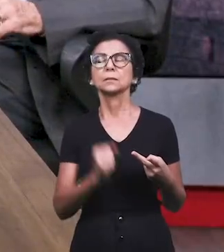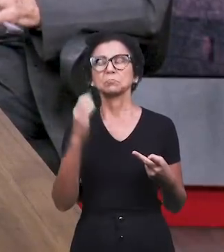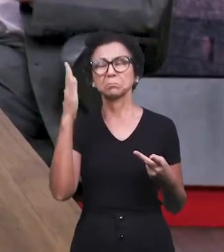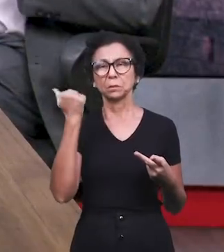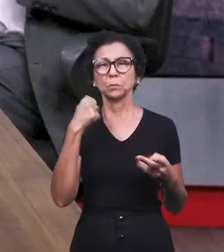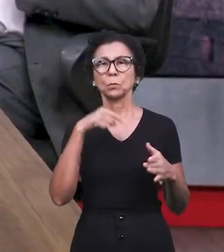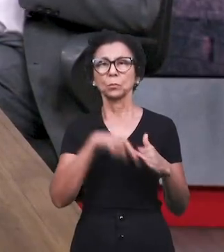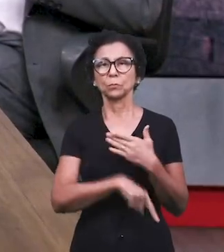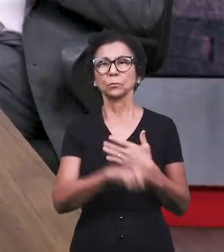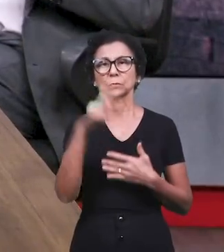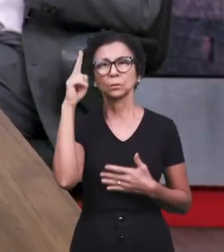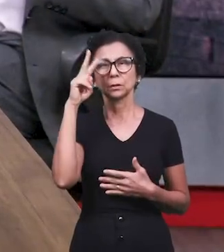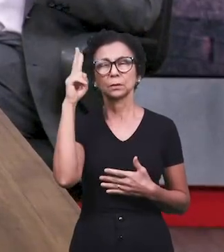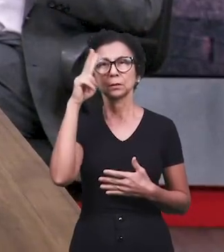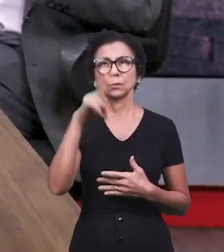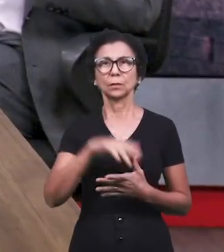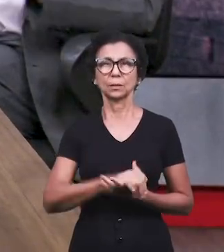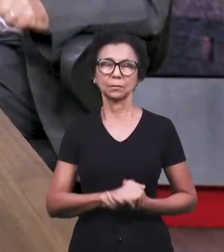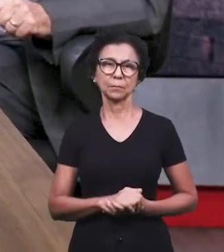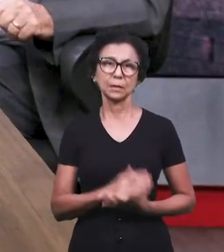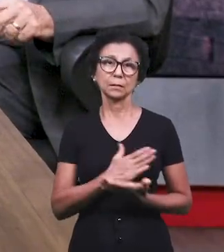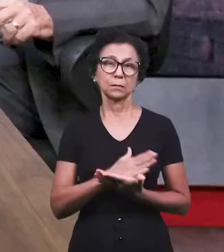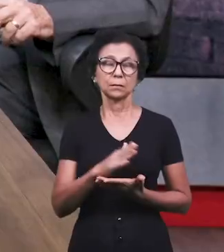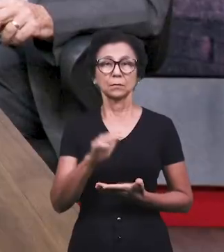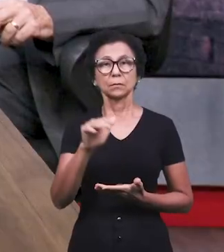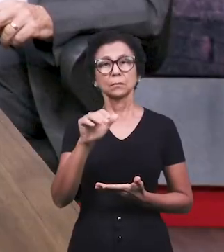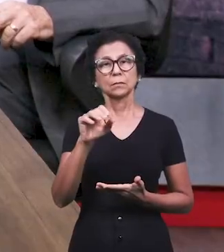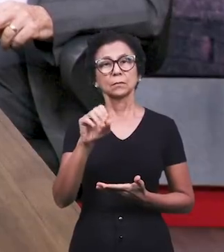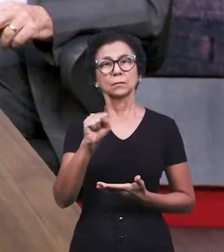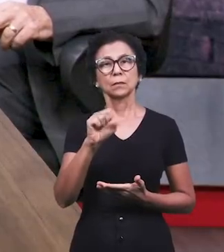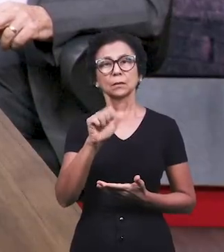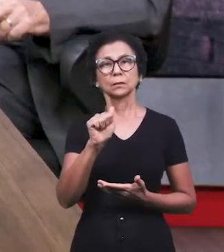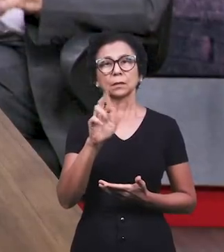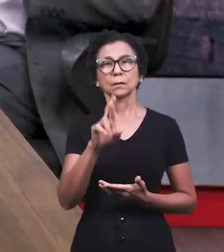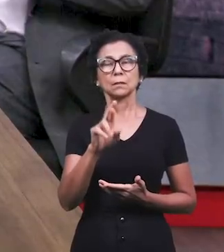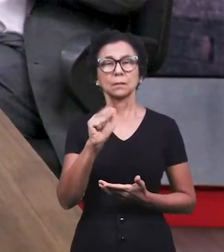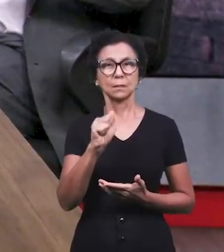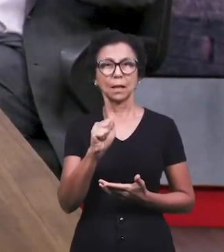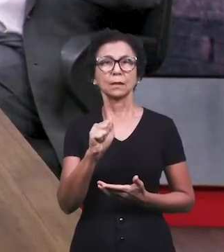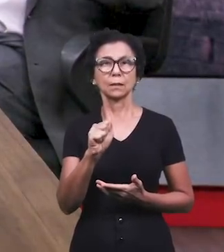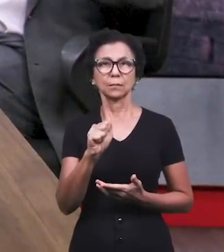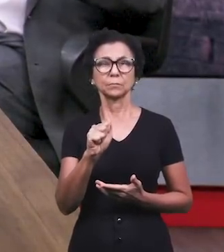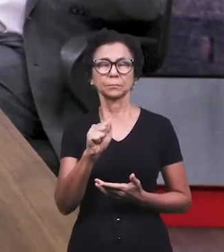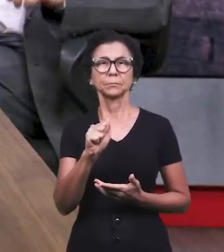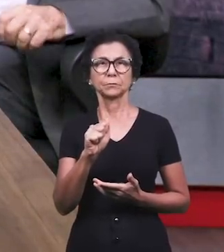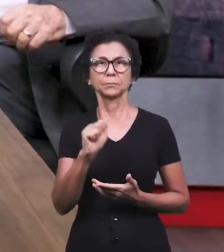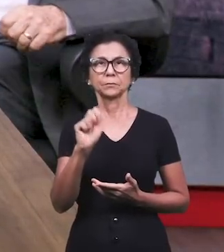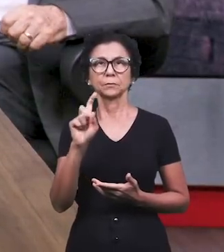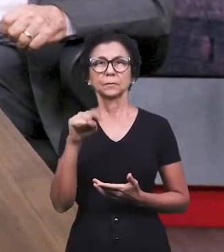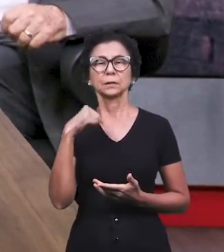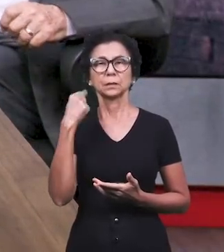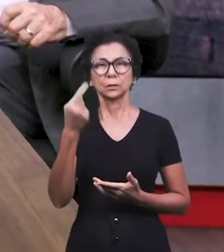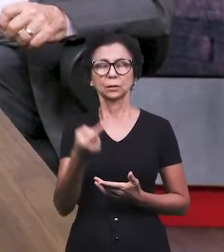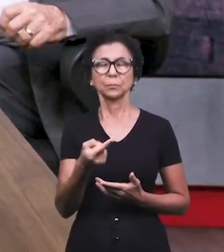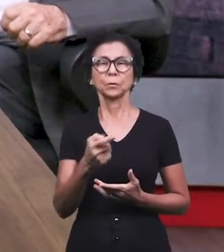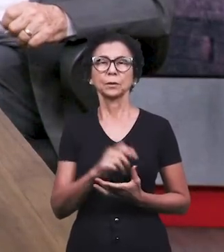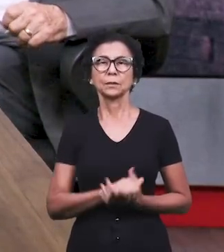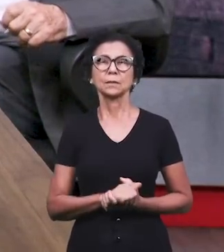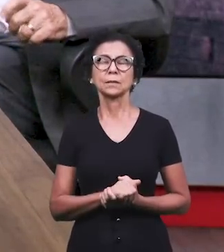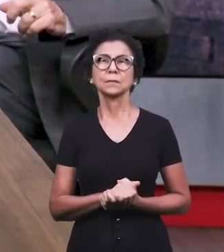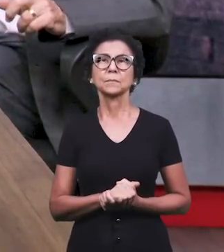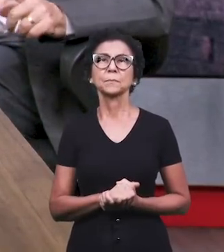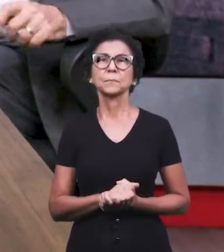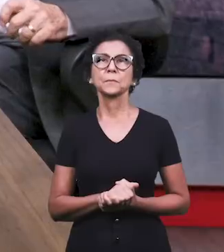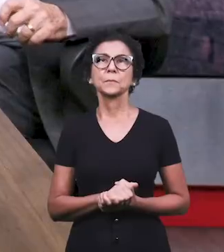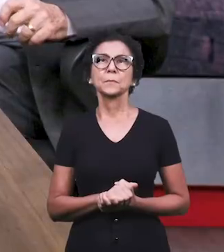dava aula. A precursora foi Sara. Sara e depois... Sara escreveu acho até... que Jabes foi primeiro, depois veio Sara, né?